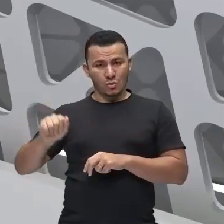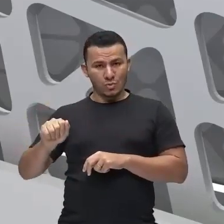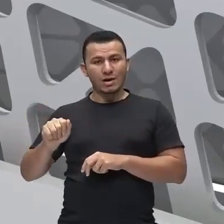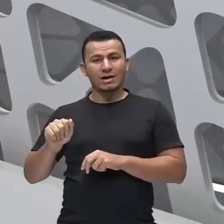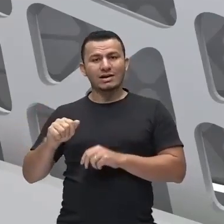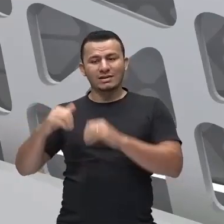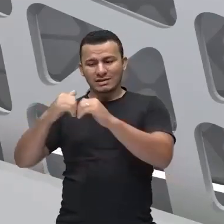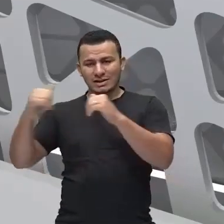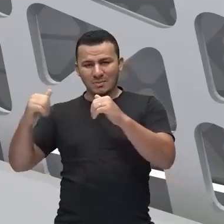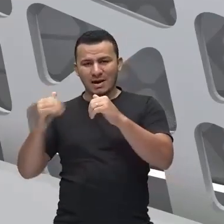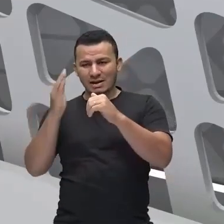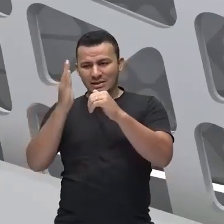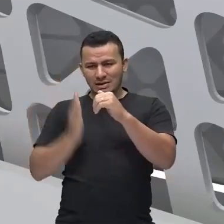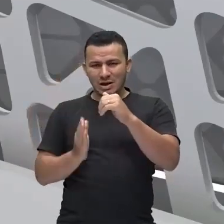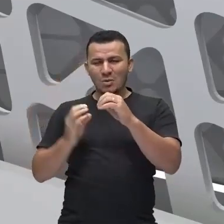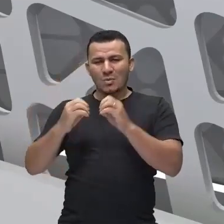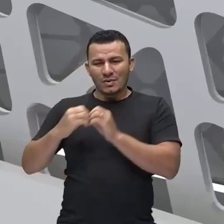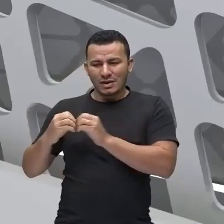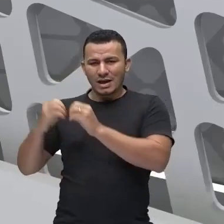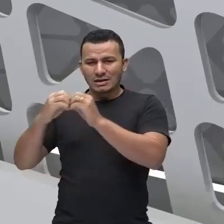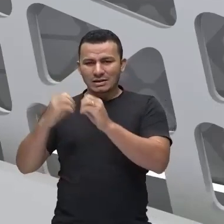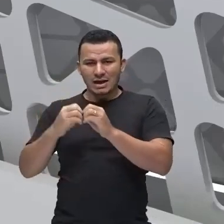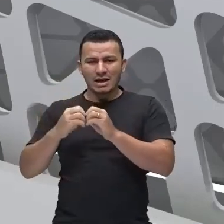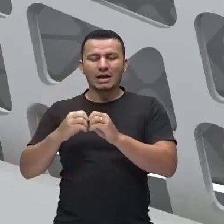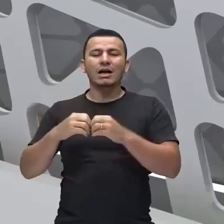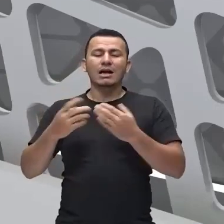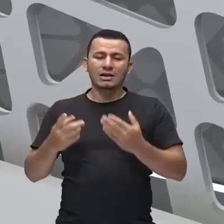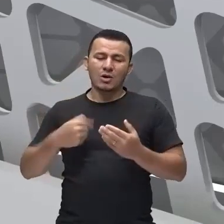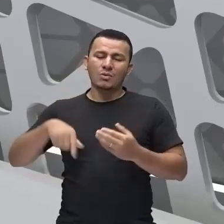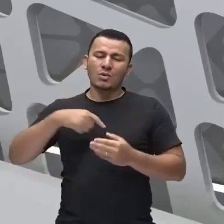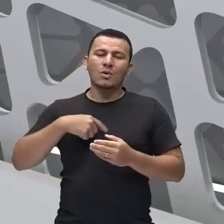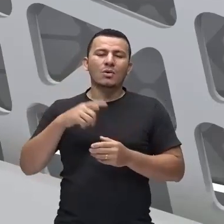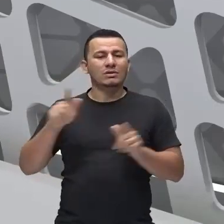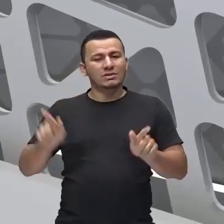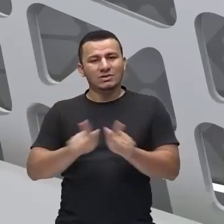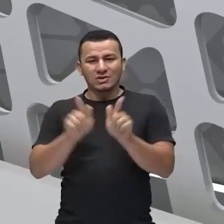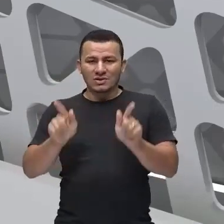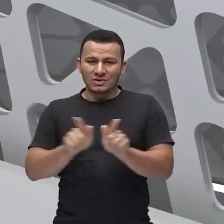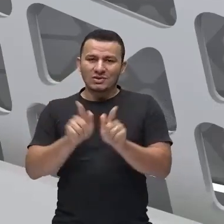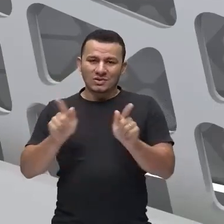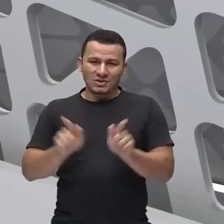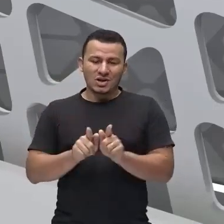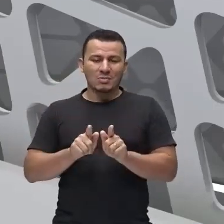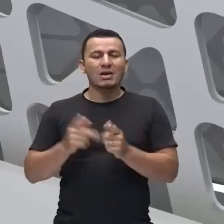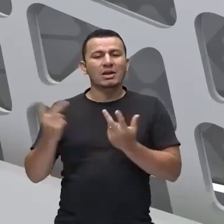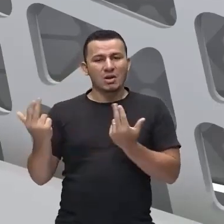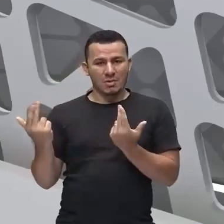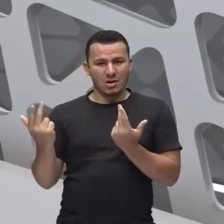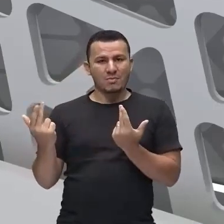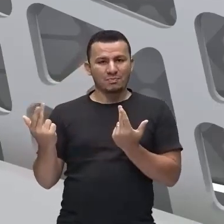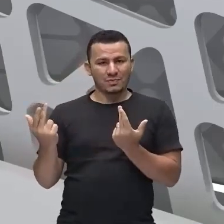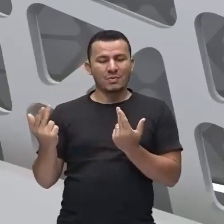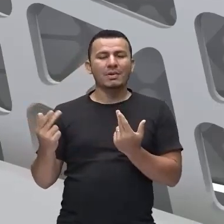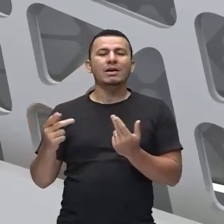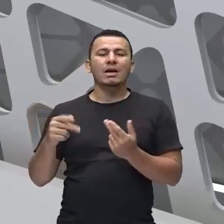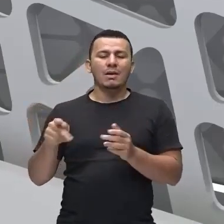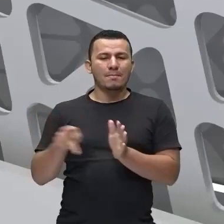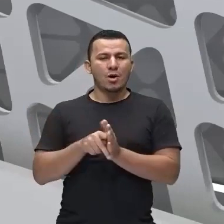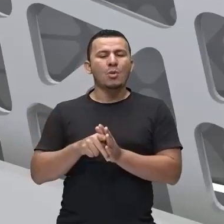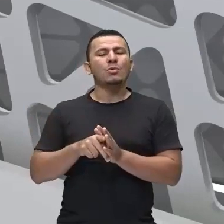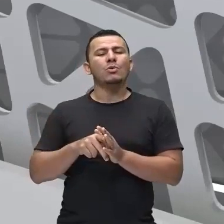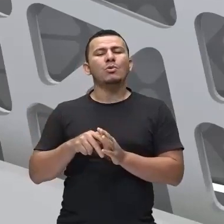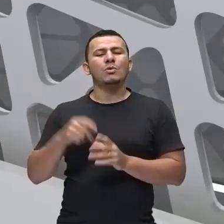e dividimos a mesma placenta. Somos do mesmo sexo. Somos do sexo